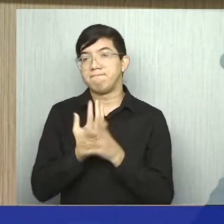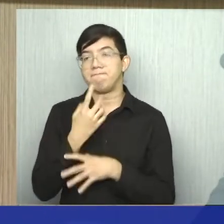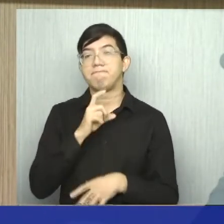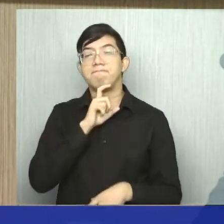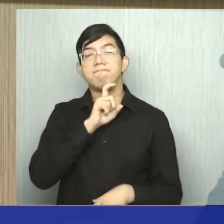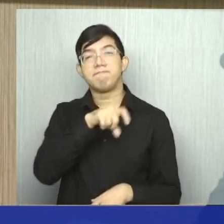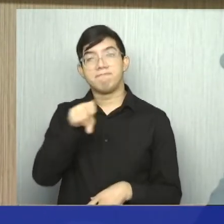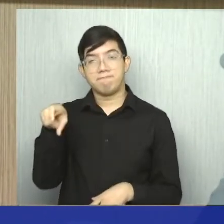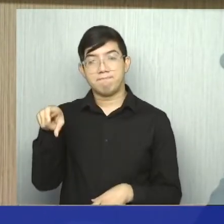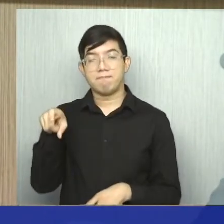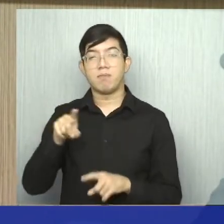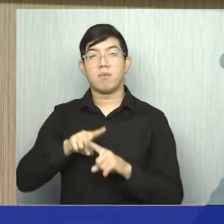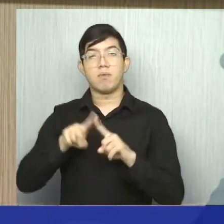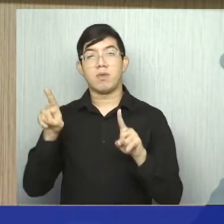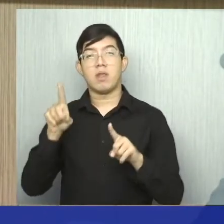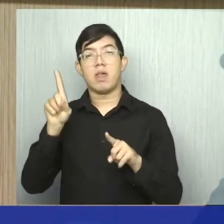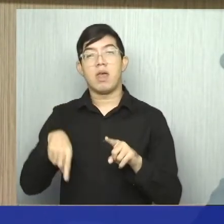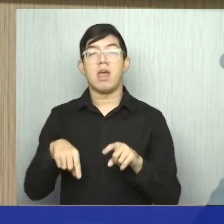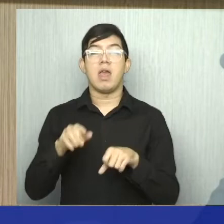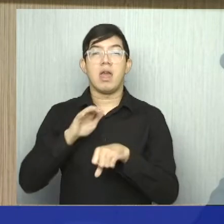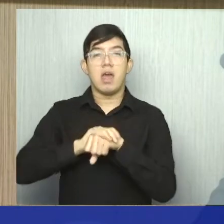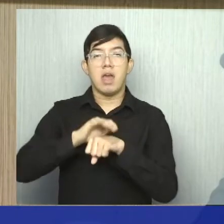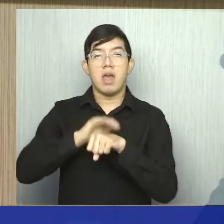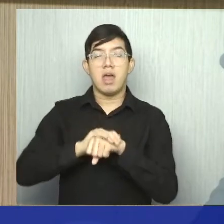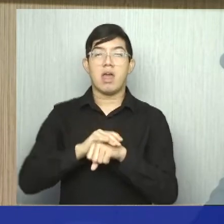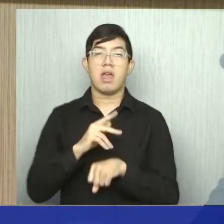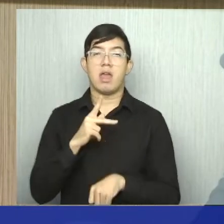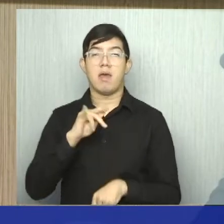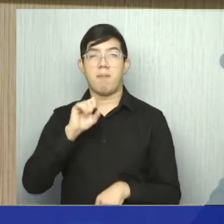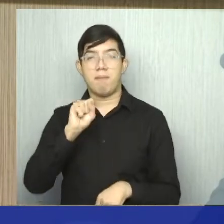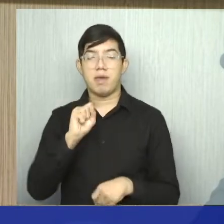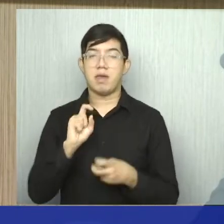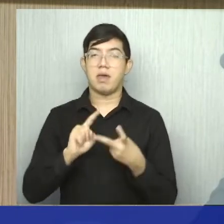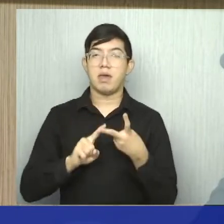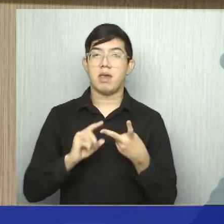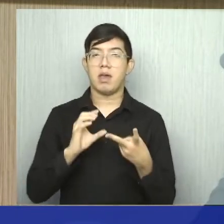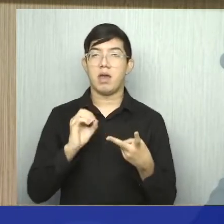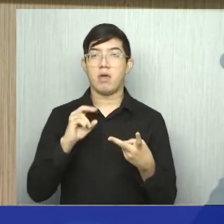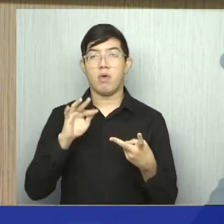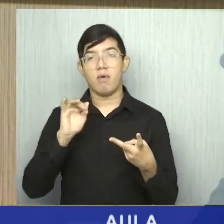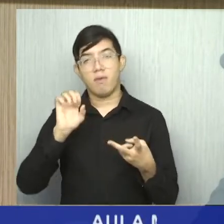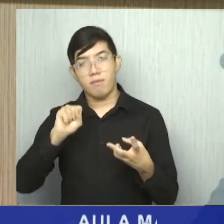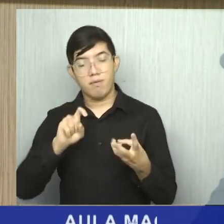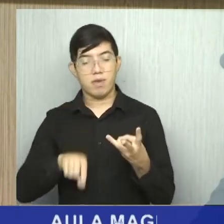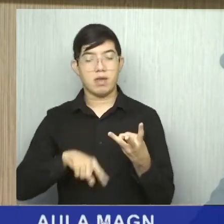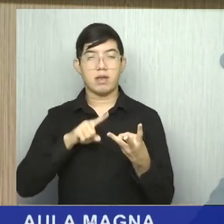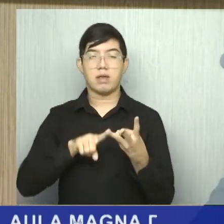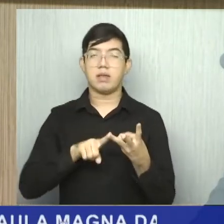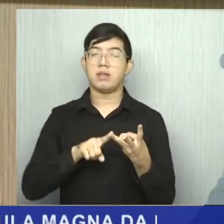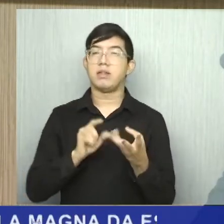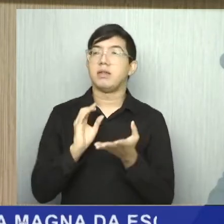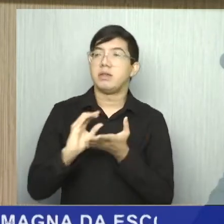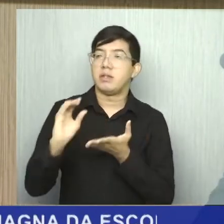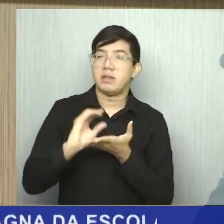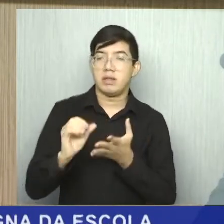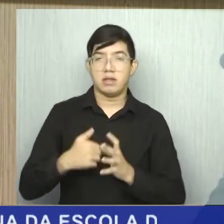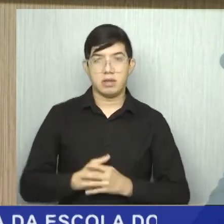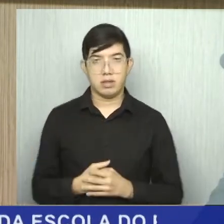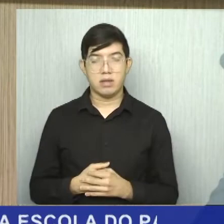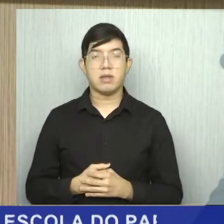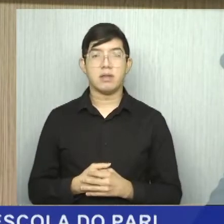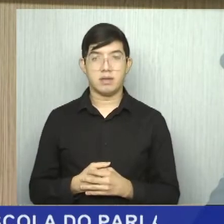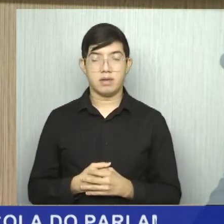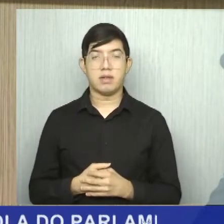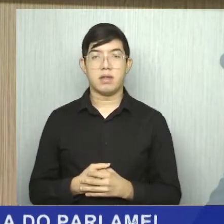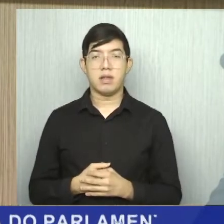criou contribuições. PIS, COFINS, contribuição social sobre o lucro líquido, etc., etc., etc. Tudo para fazer frente à